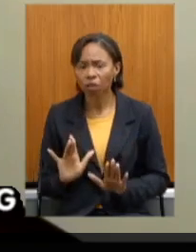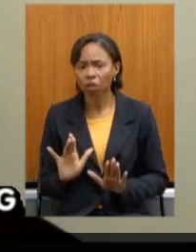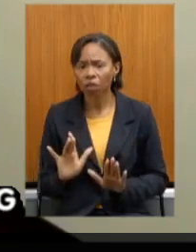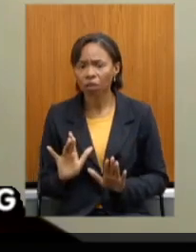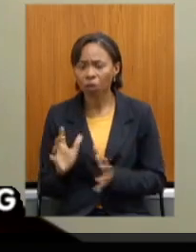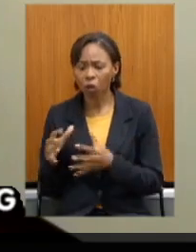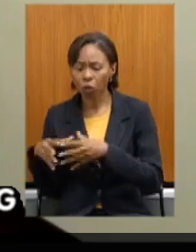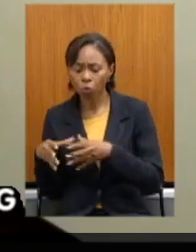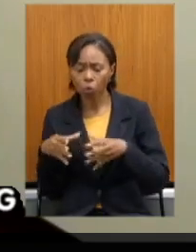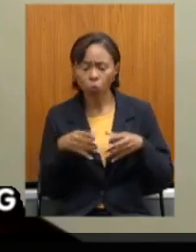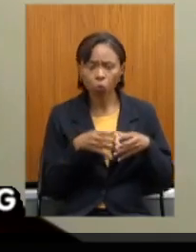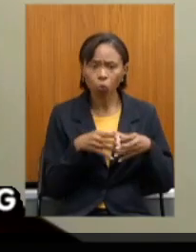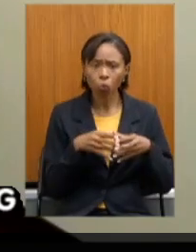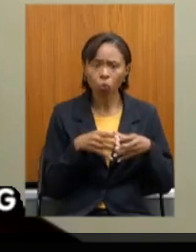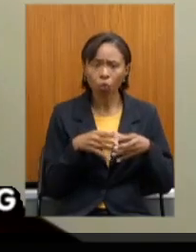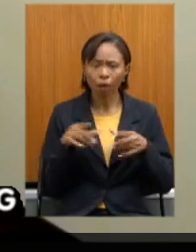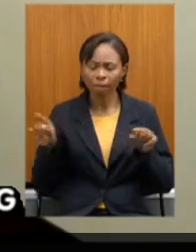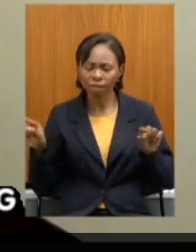as outras.